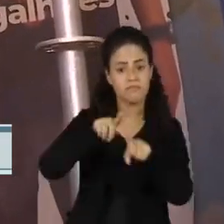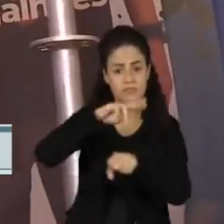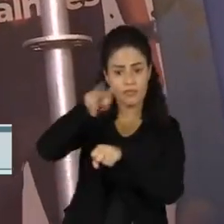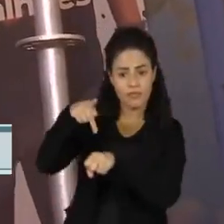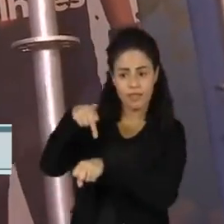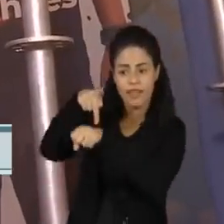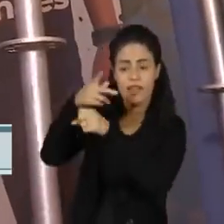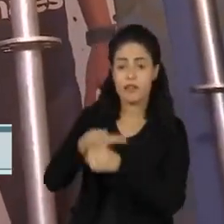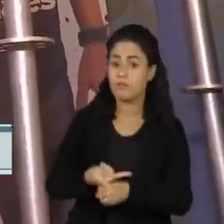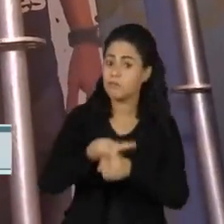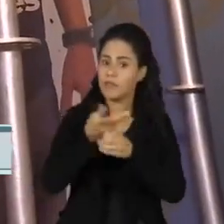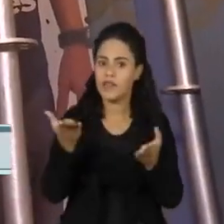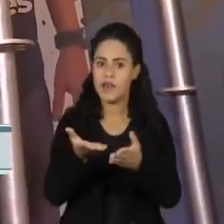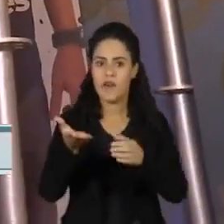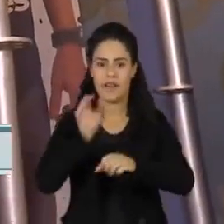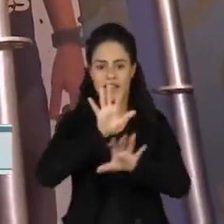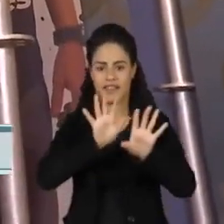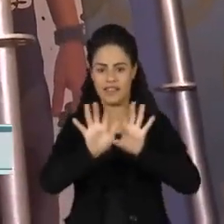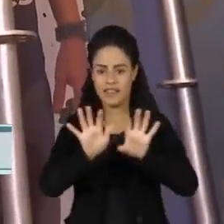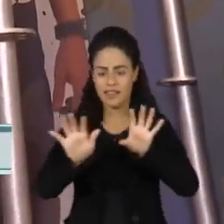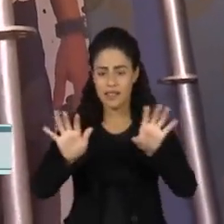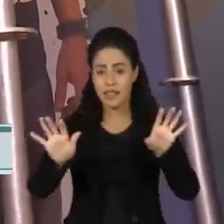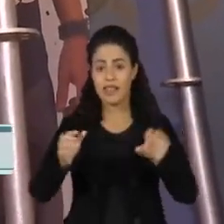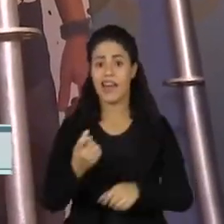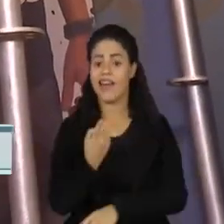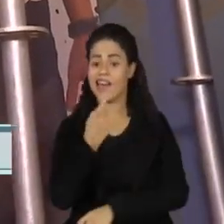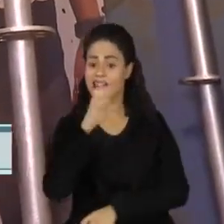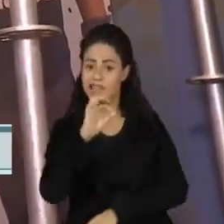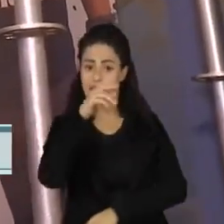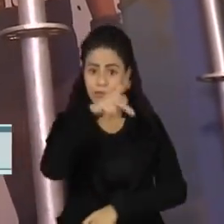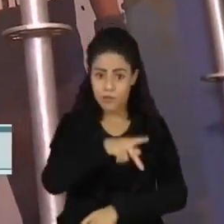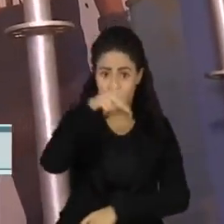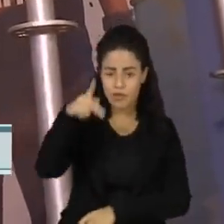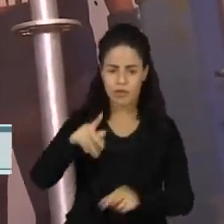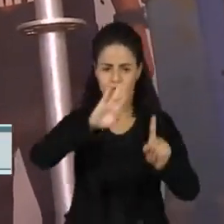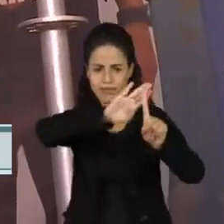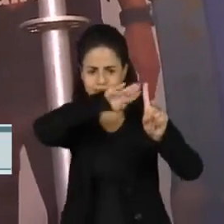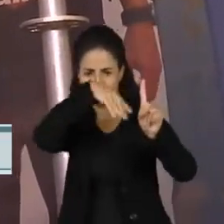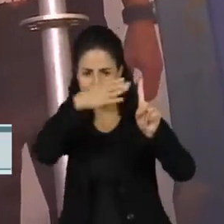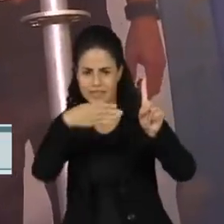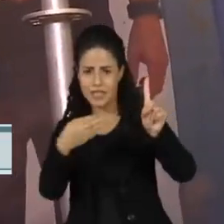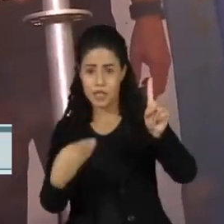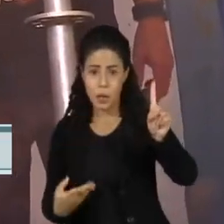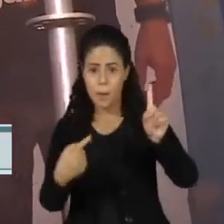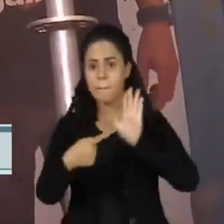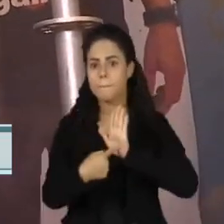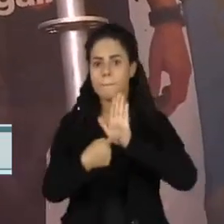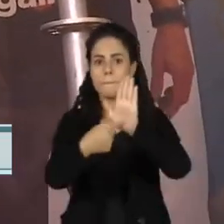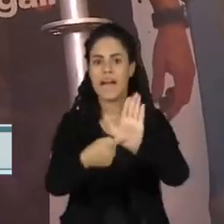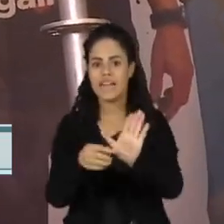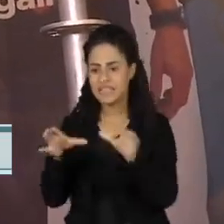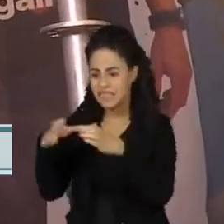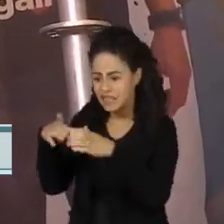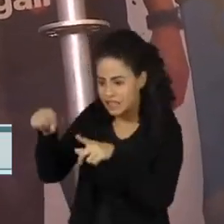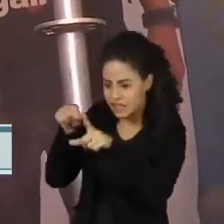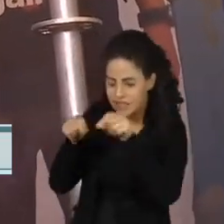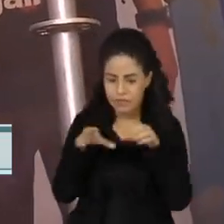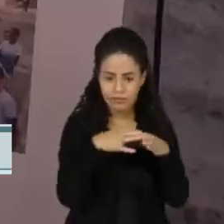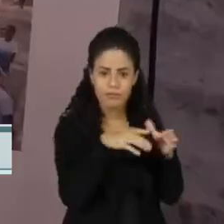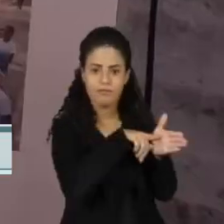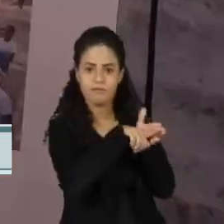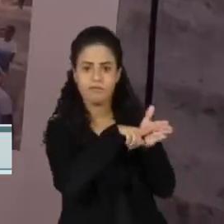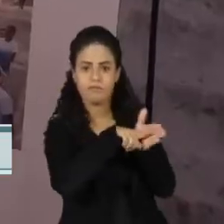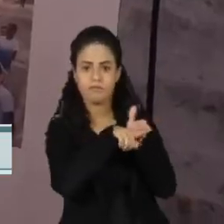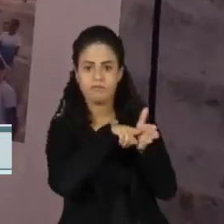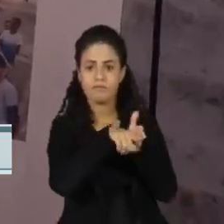agora com essa exposição. Ele é um dos 10 educadores homenageados na mostra instalada no Museu Catavento, em São